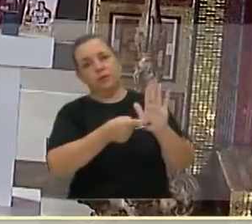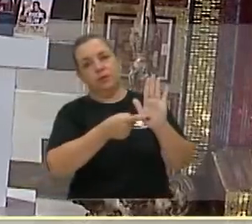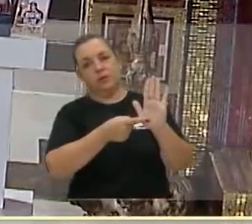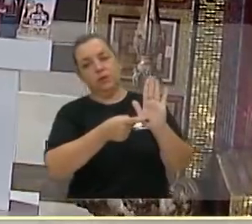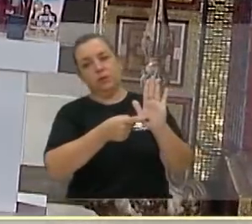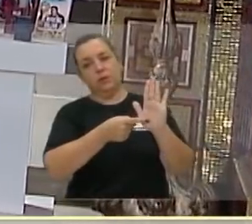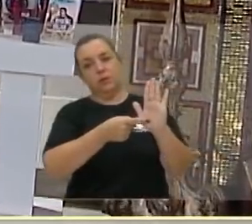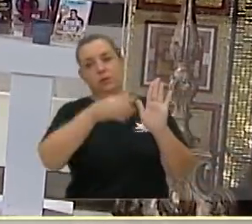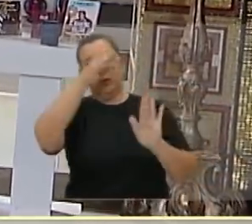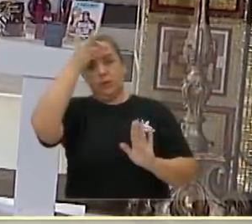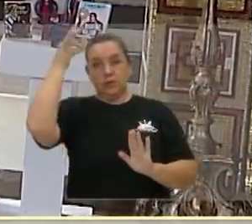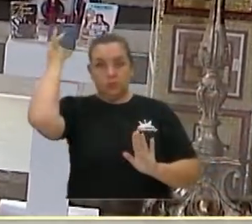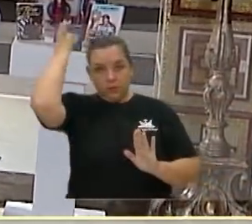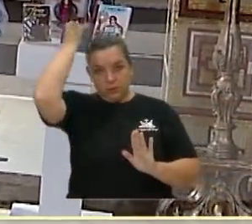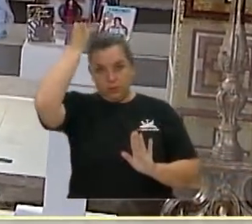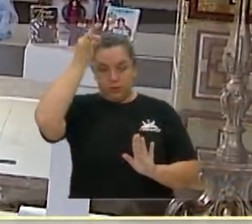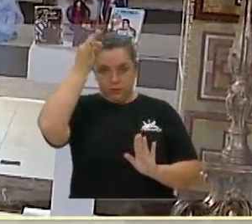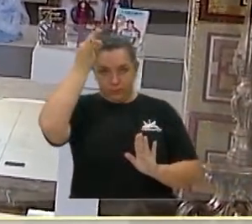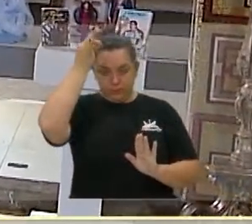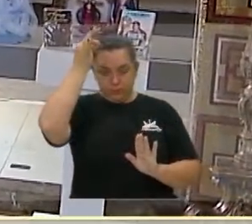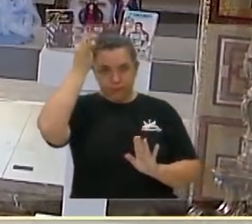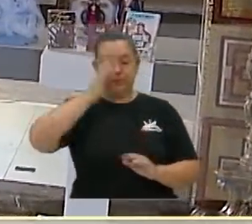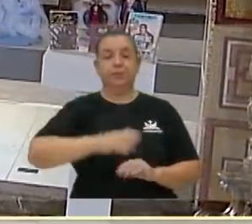do Espírito Santo.